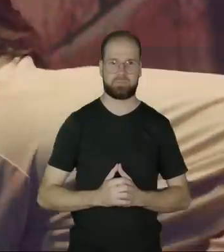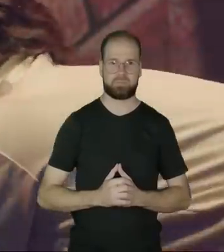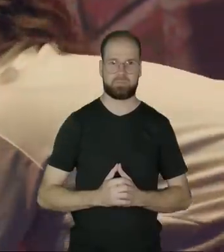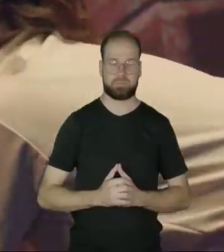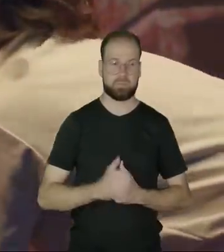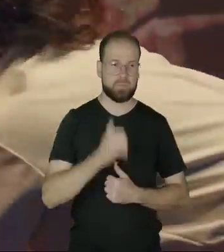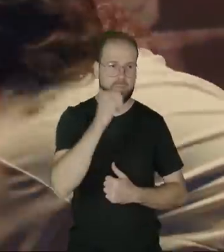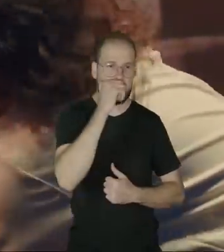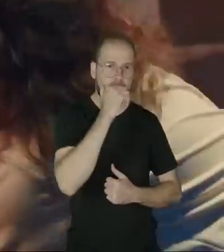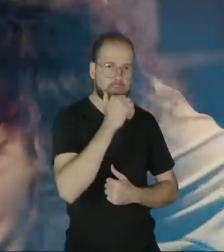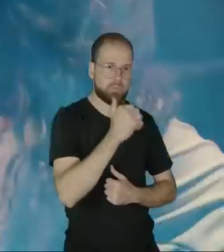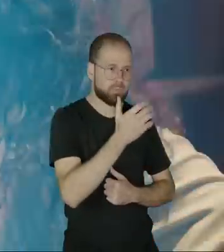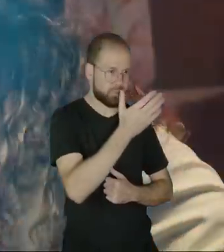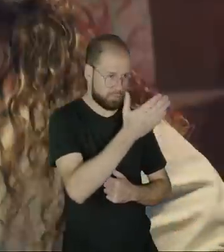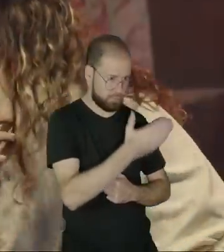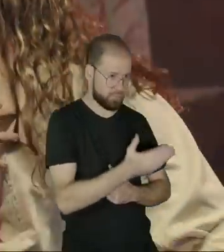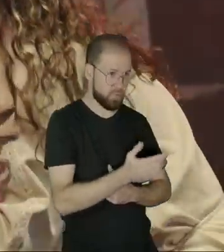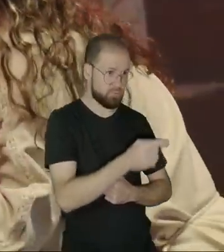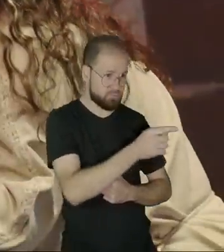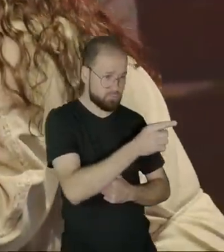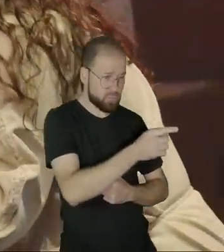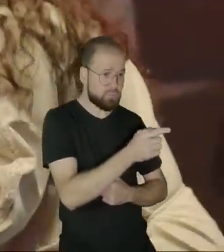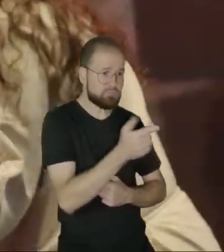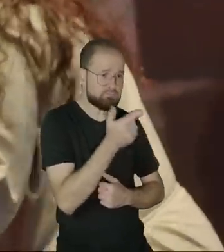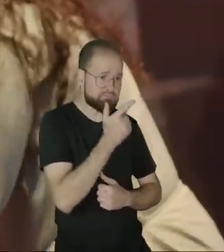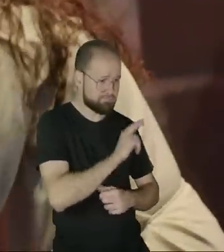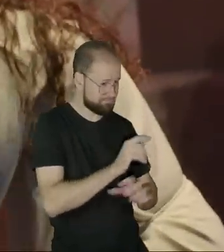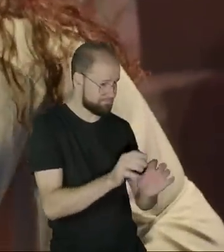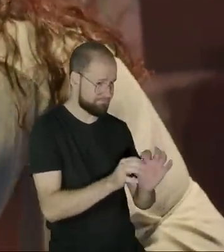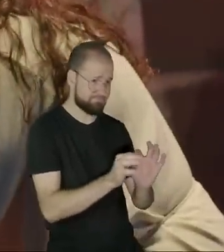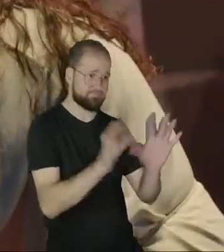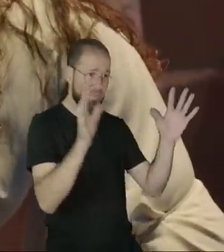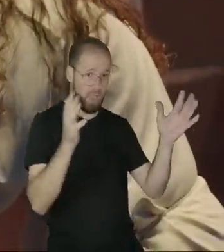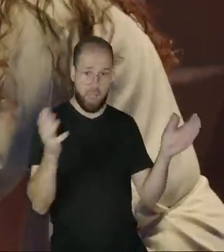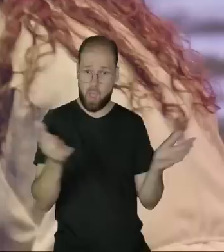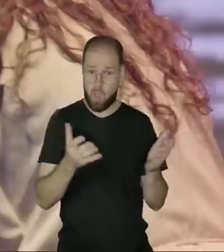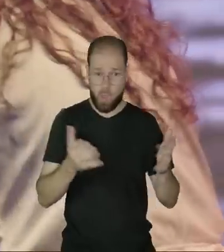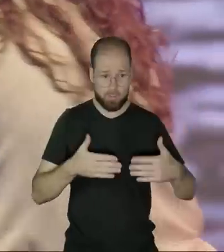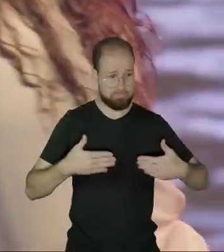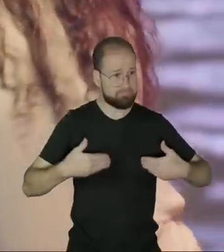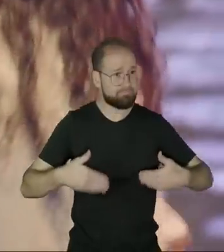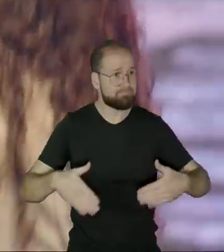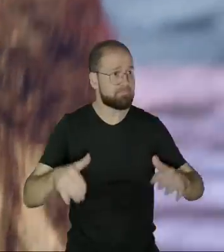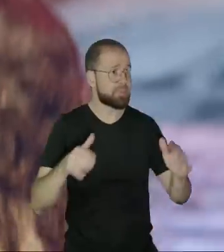Mulher, você foi liberta. Tudo agora está bem.